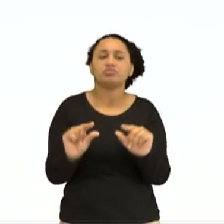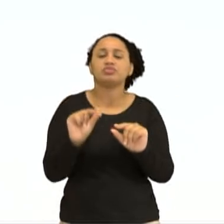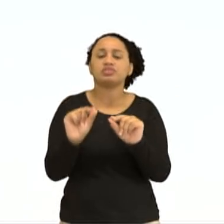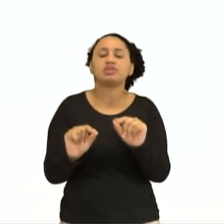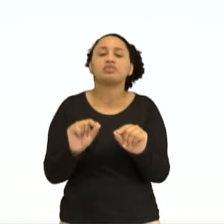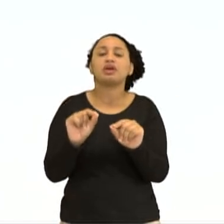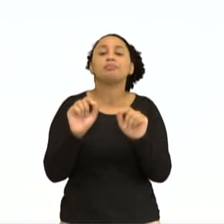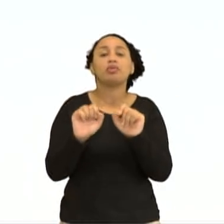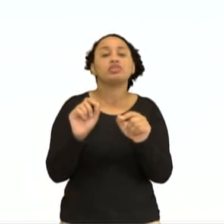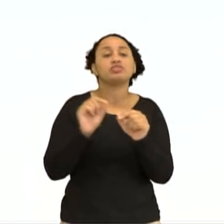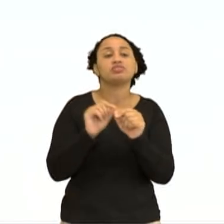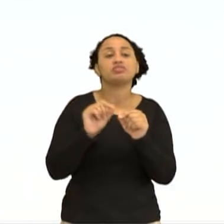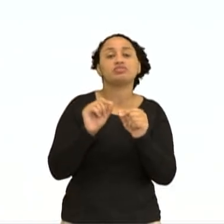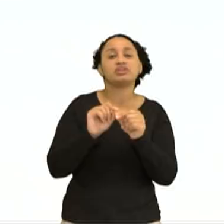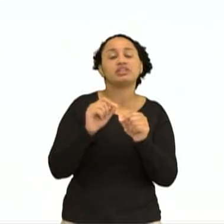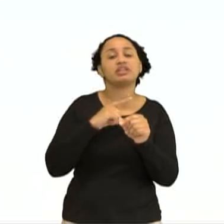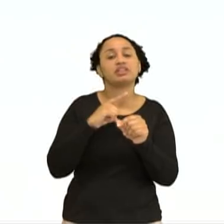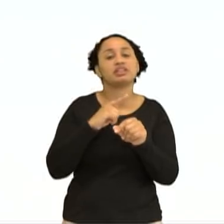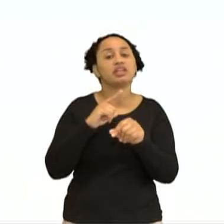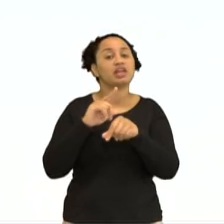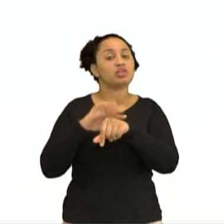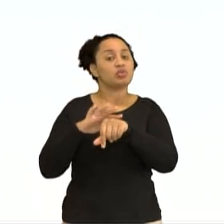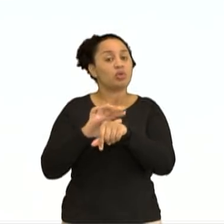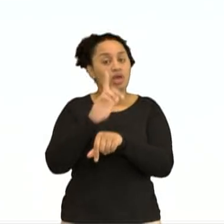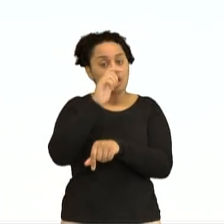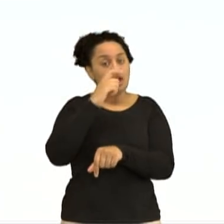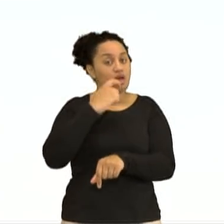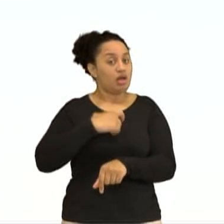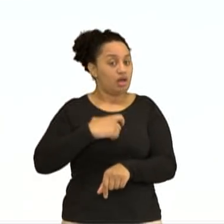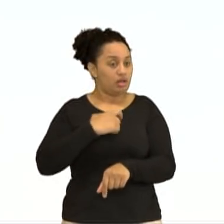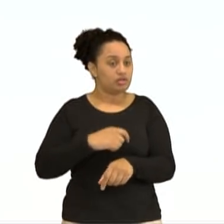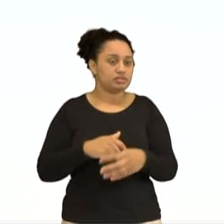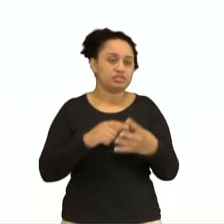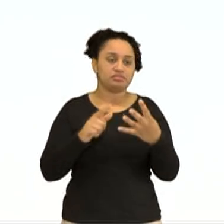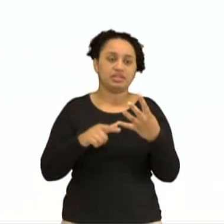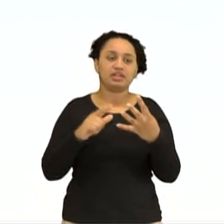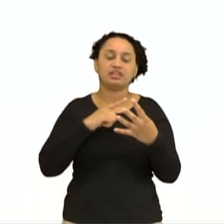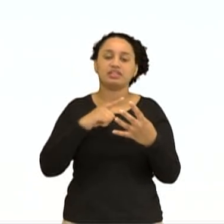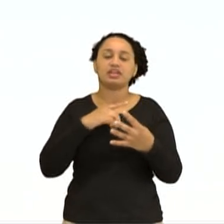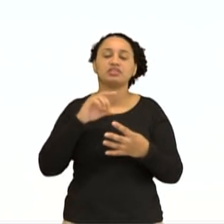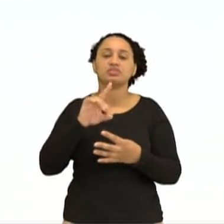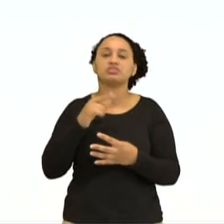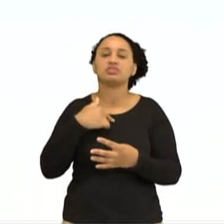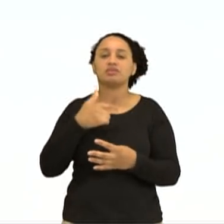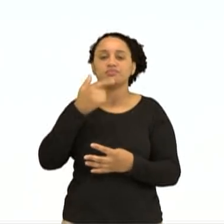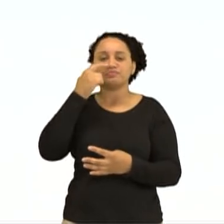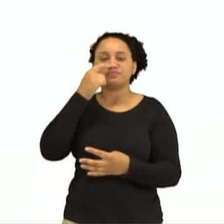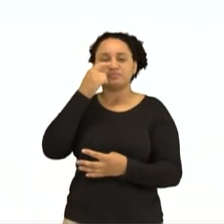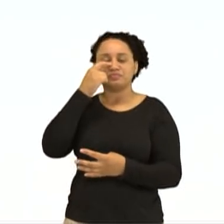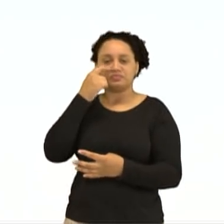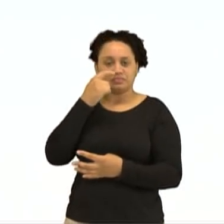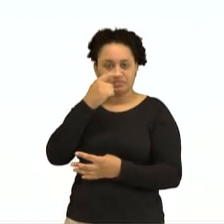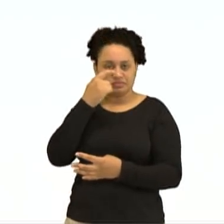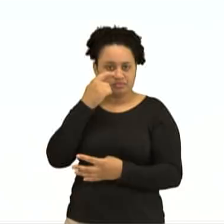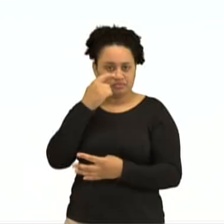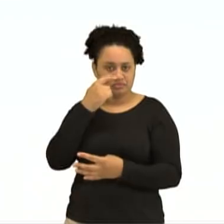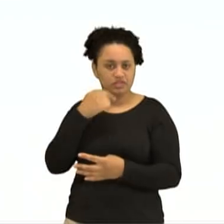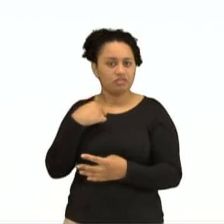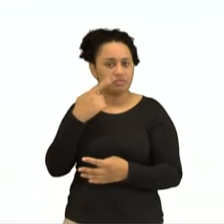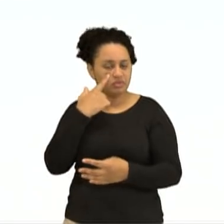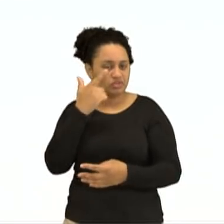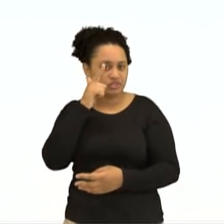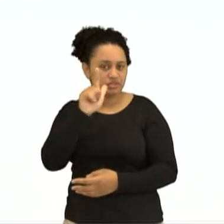pode provocar o aumento dos sintomas da asma. D. Está presente apenas na nasofaringe. Vamos ver se